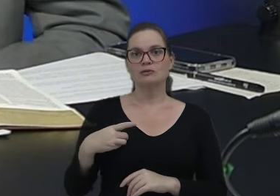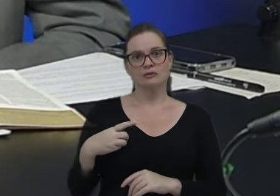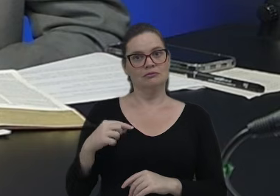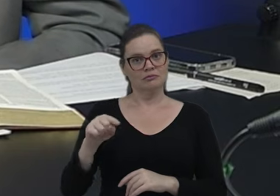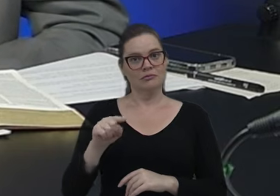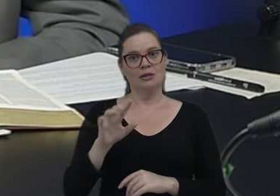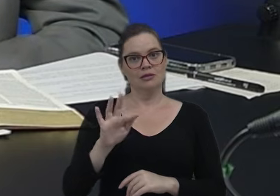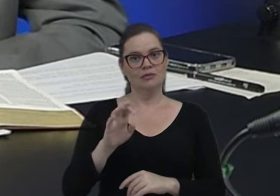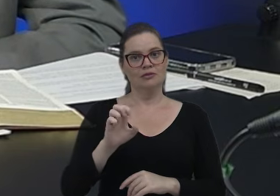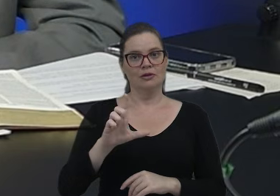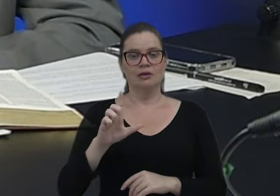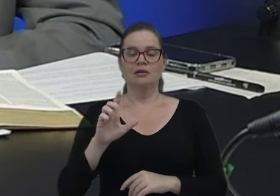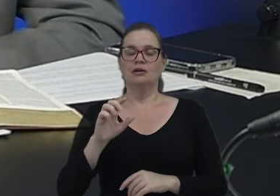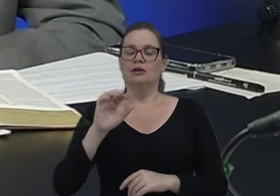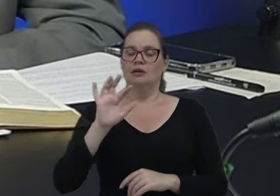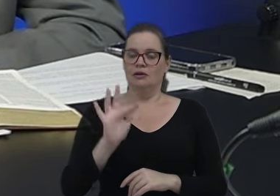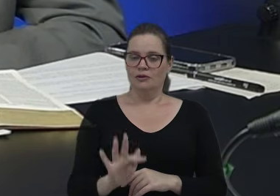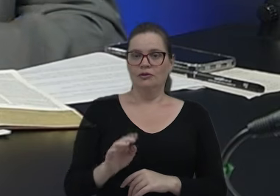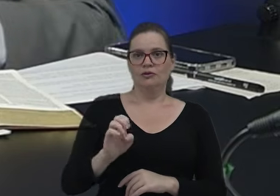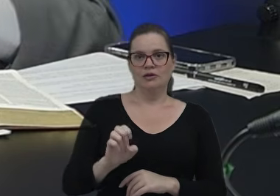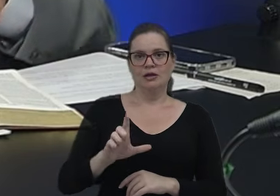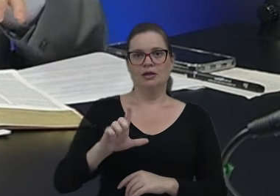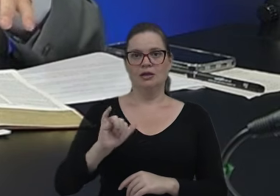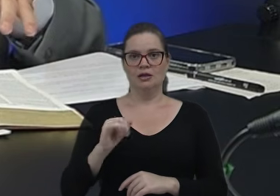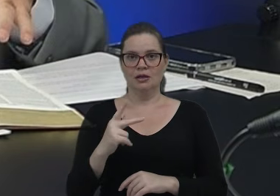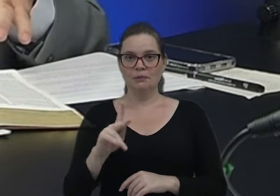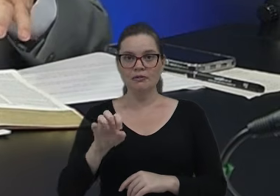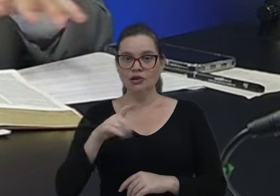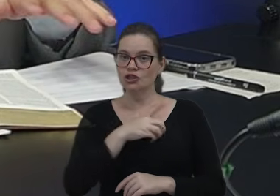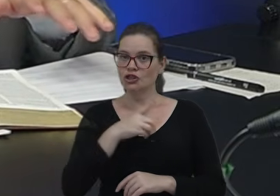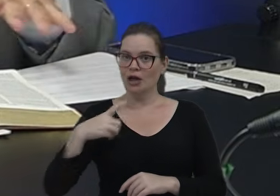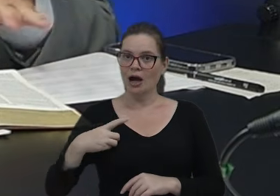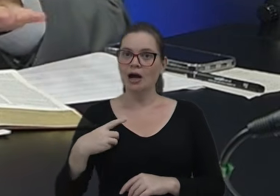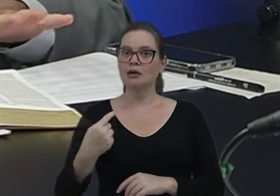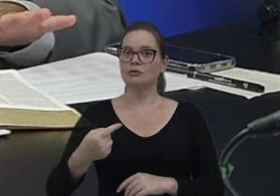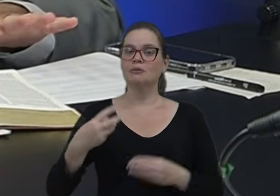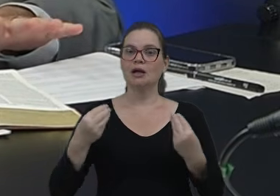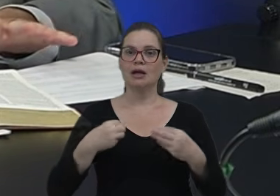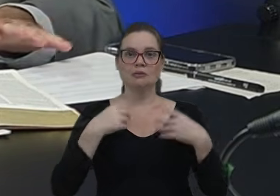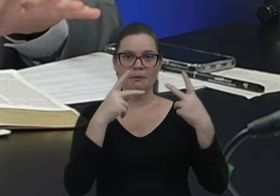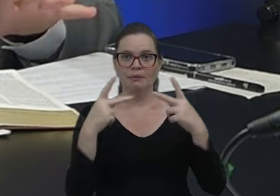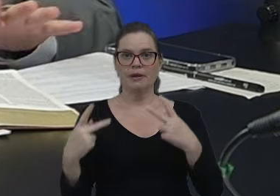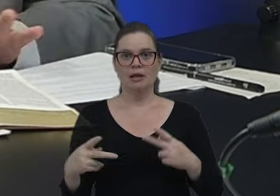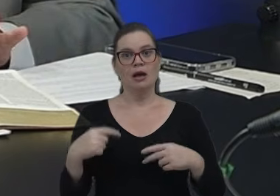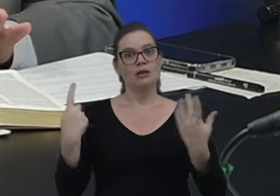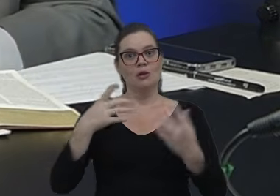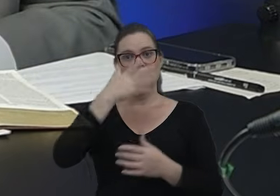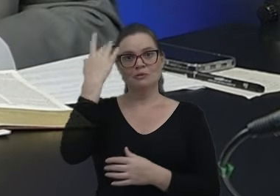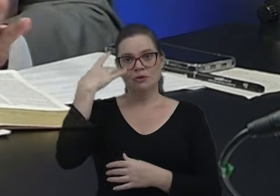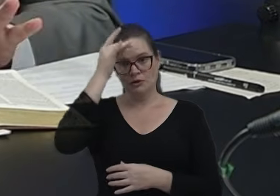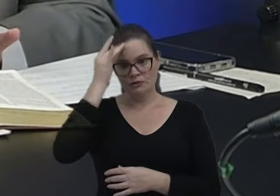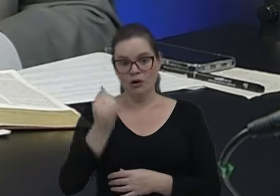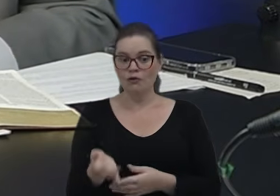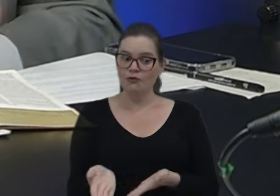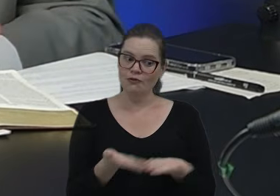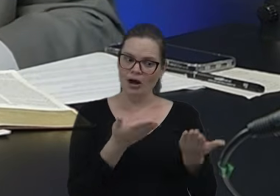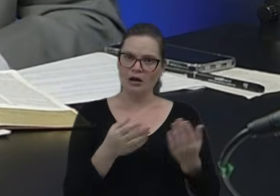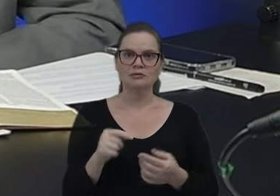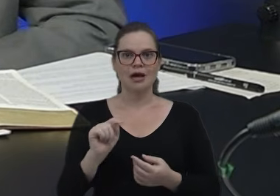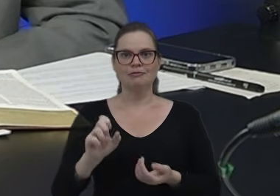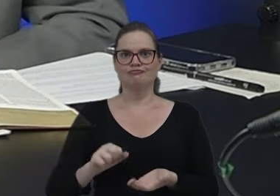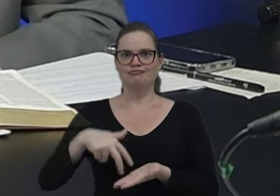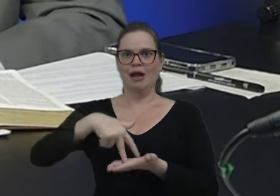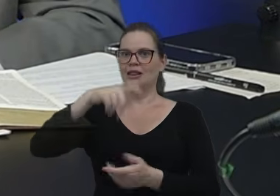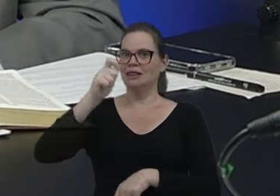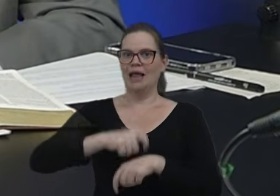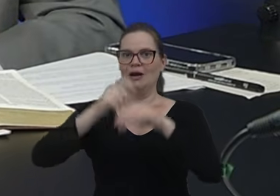levar a palavra. Então, bastava o Espírito Santo falar, vai, e ele levantou e foi. Então, cheio